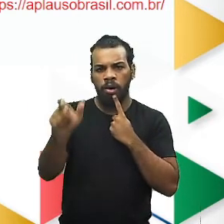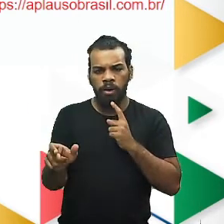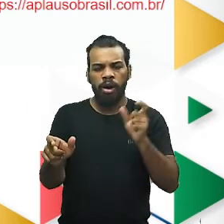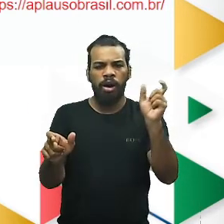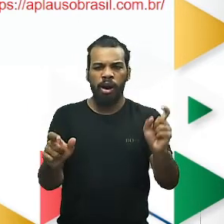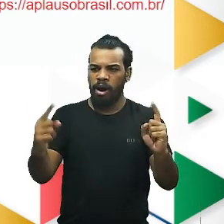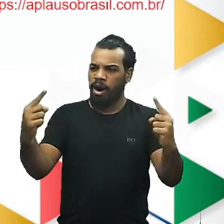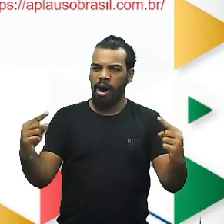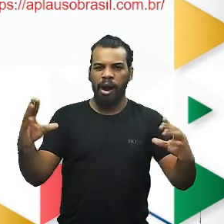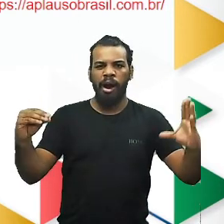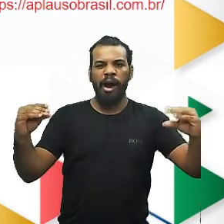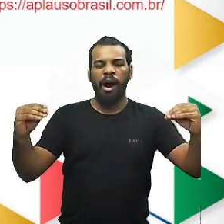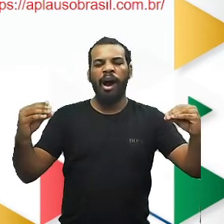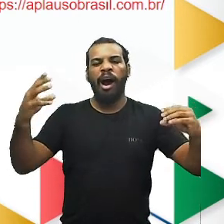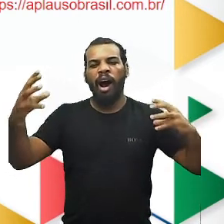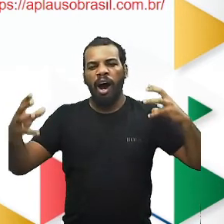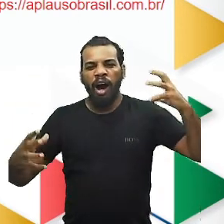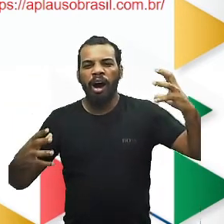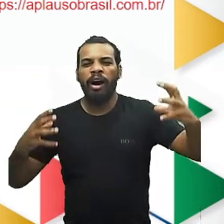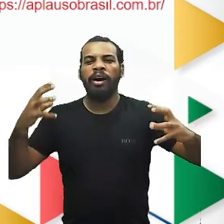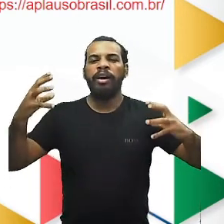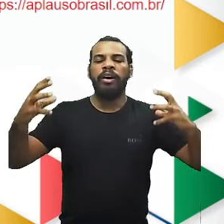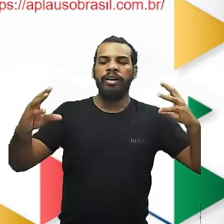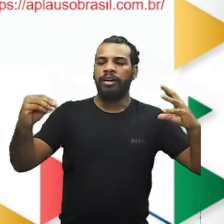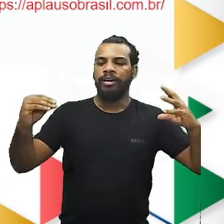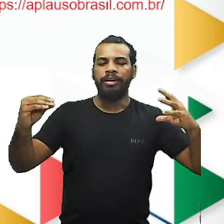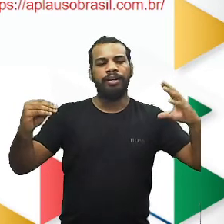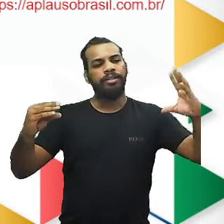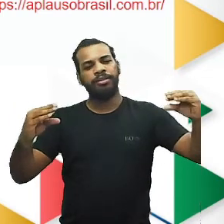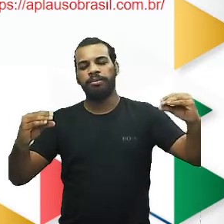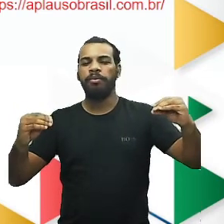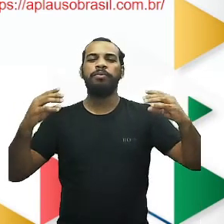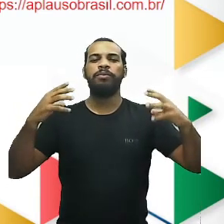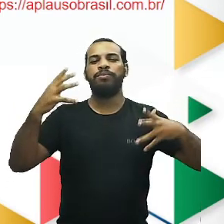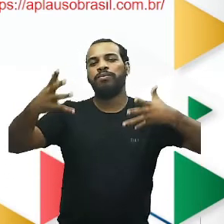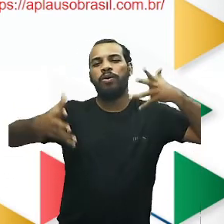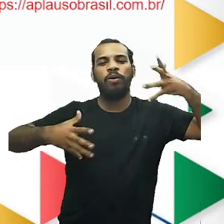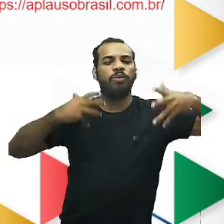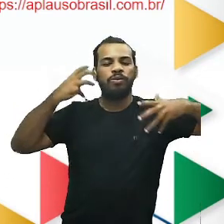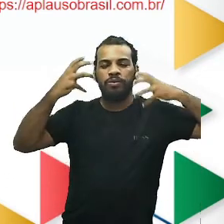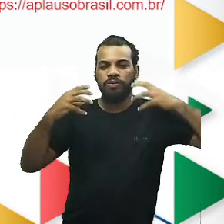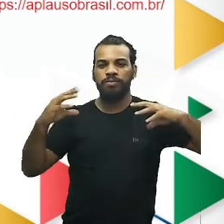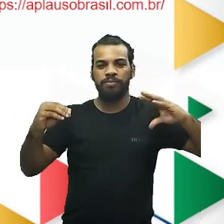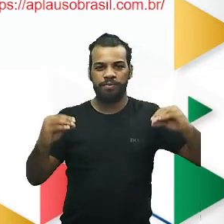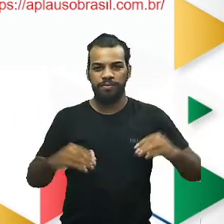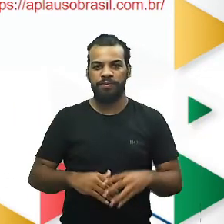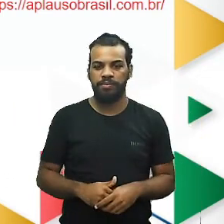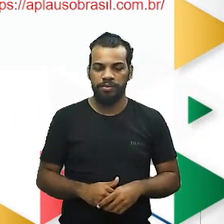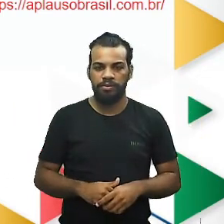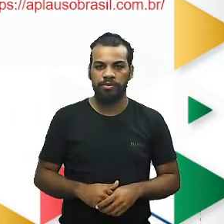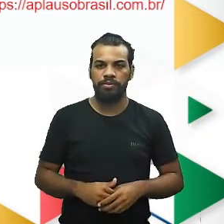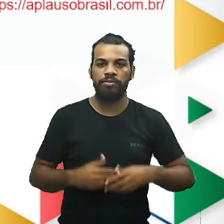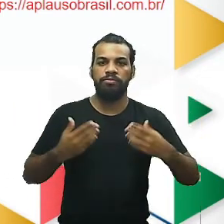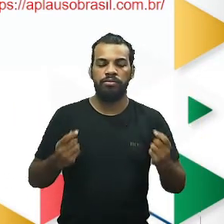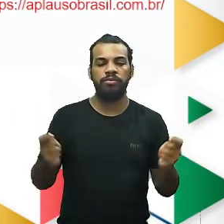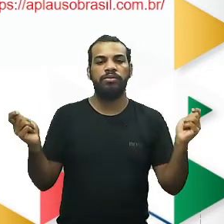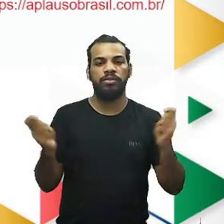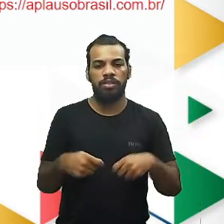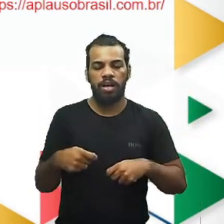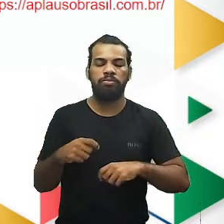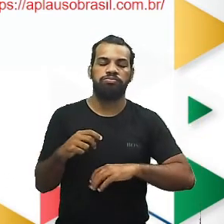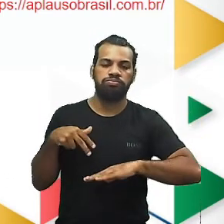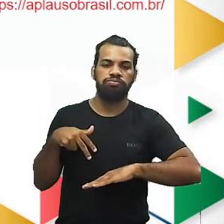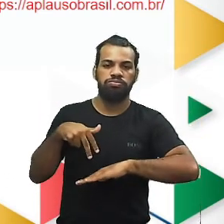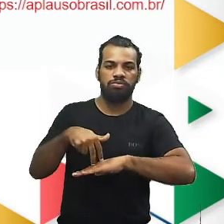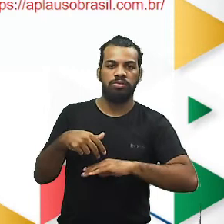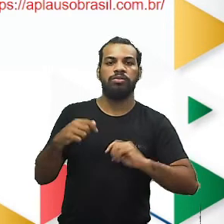próprio diálogo, então resolve a cena na música, ou assim, acompanhar, né? Integrar o número. Então, assim, ela pode fazer parte, né?